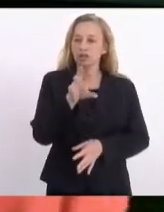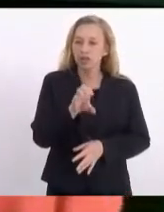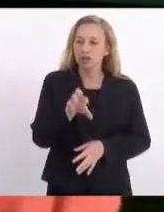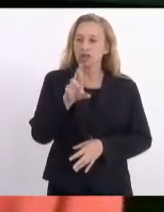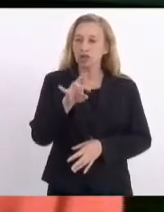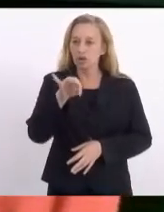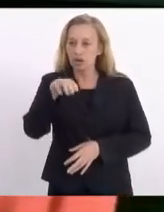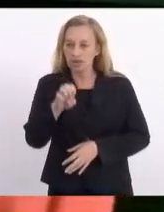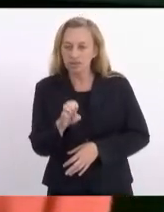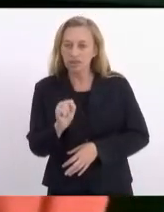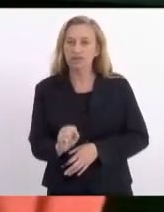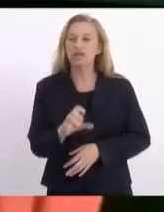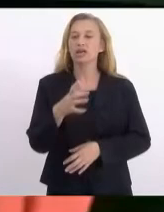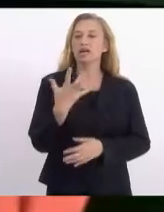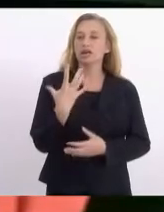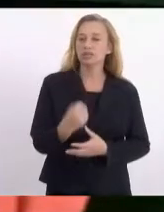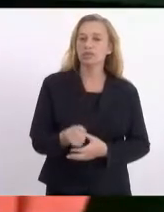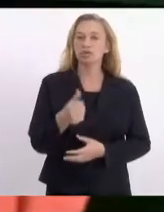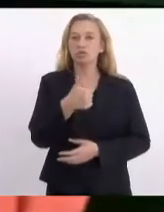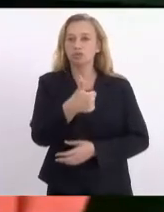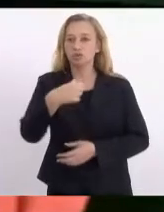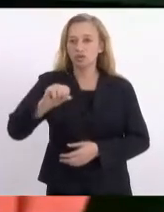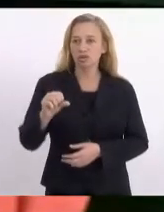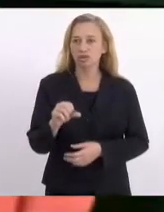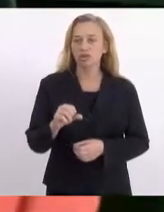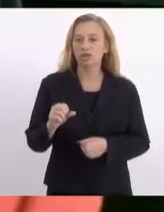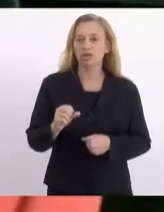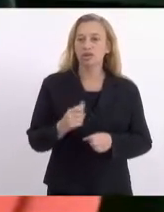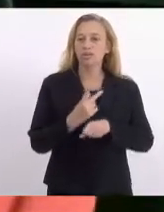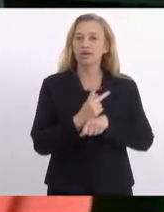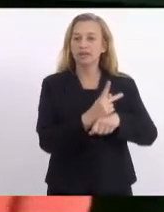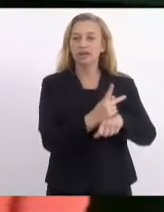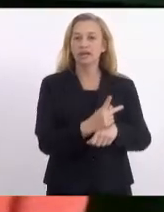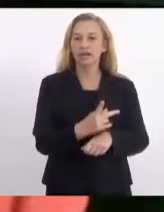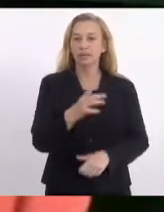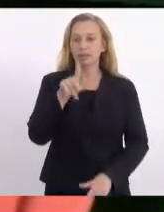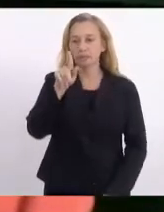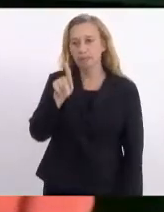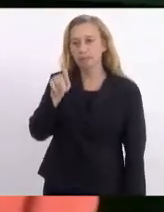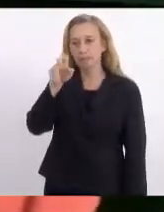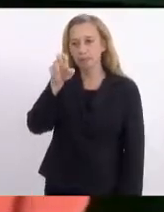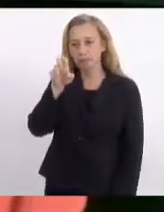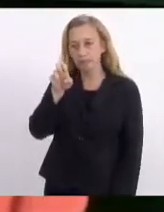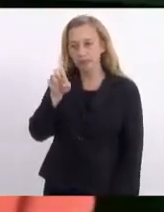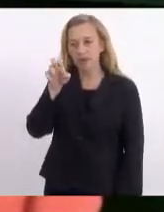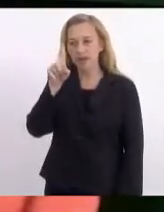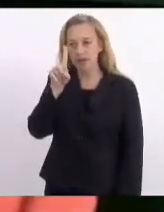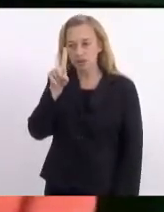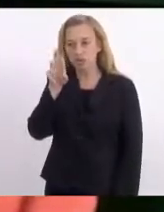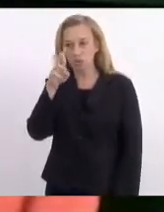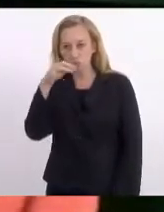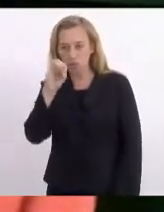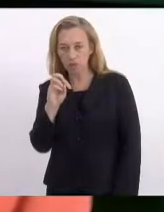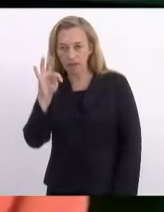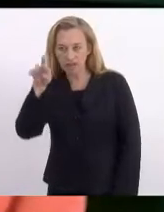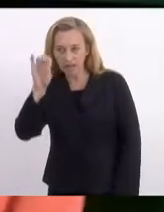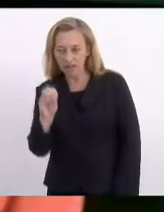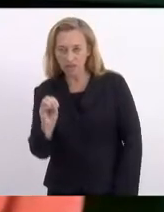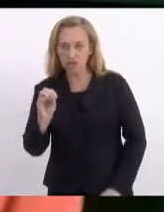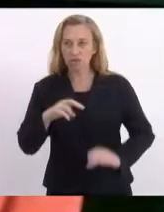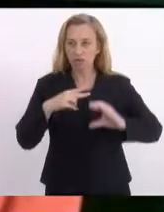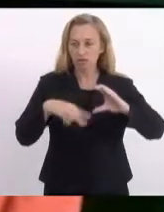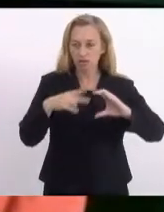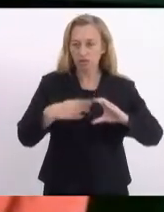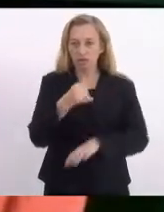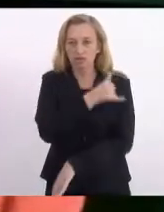em 2019, a medalha Pedro Ernesto, em uma honraria da Câmara Municipal dos Vereadores